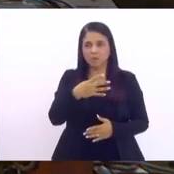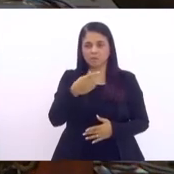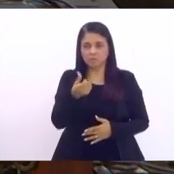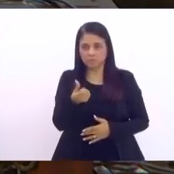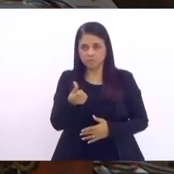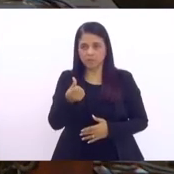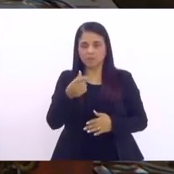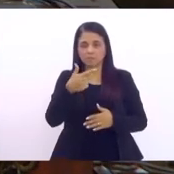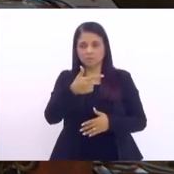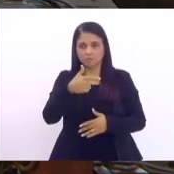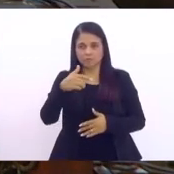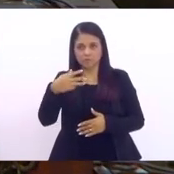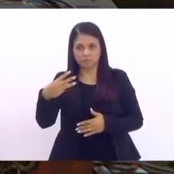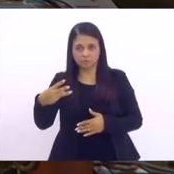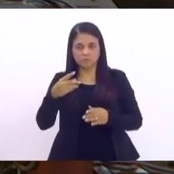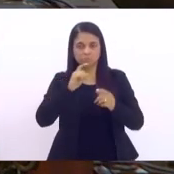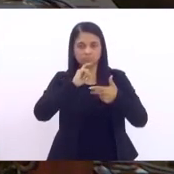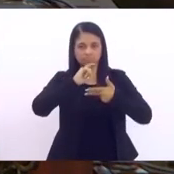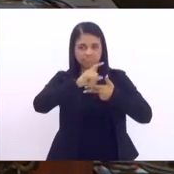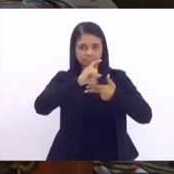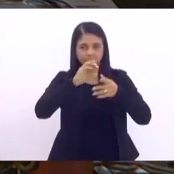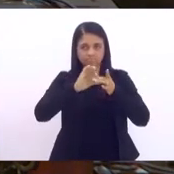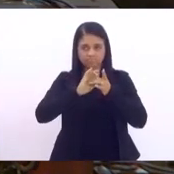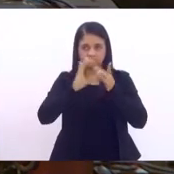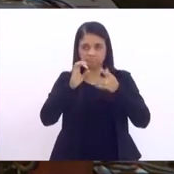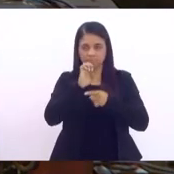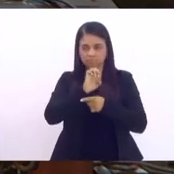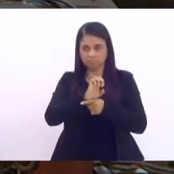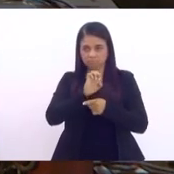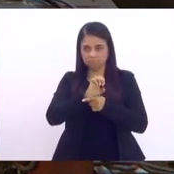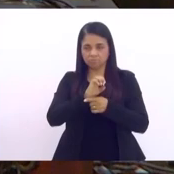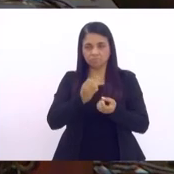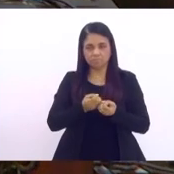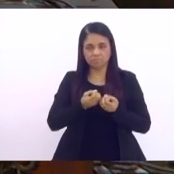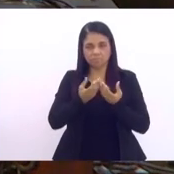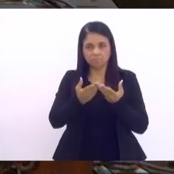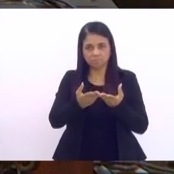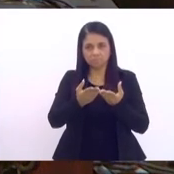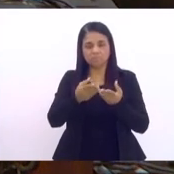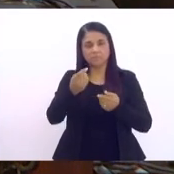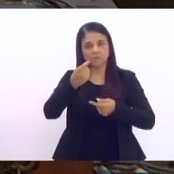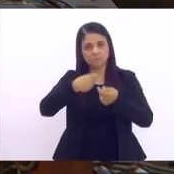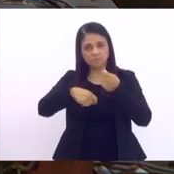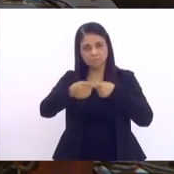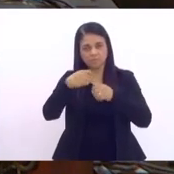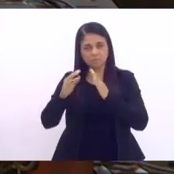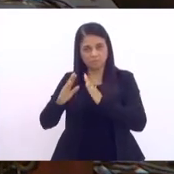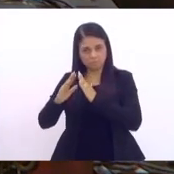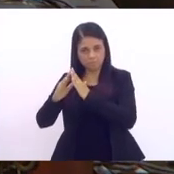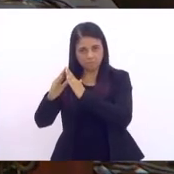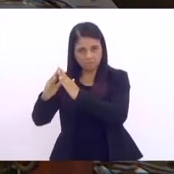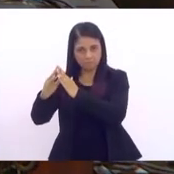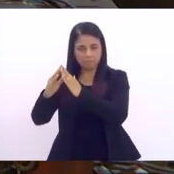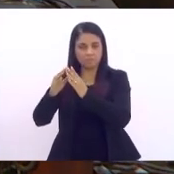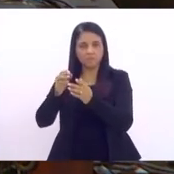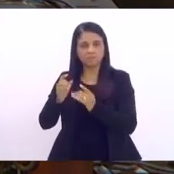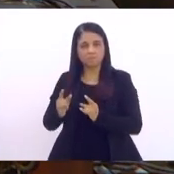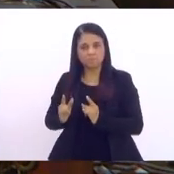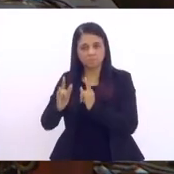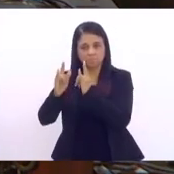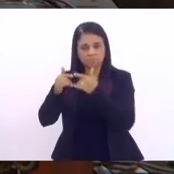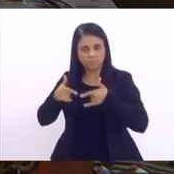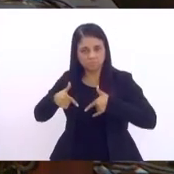Executivo Estadual a conceder subvenção econômica habitacional para execução de ações dos programas habitacionais